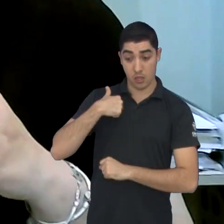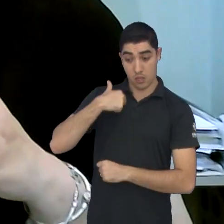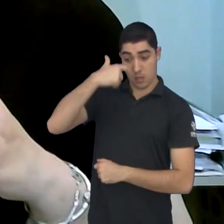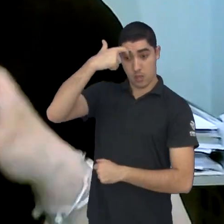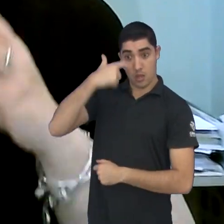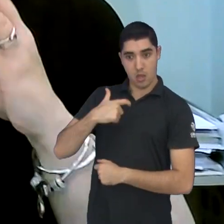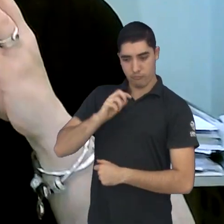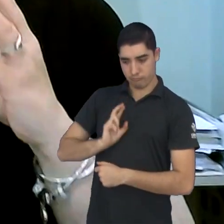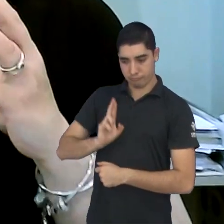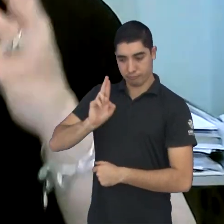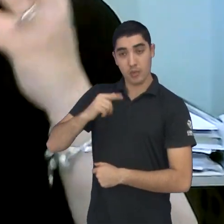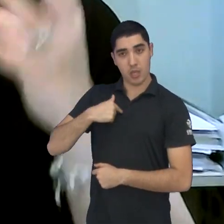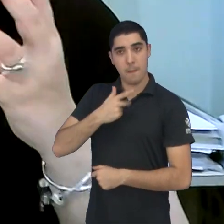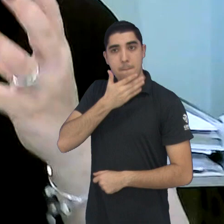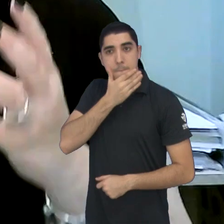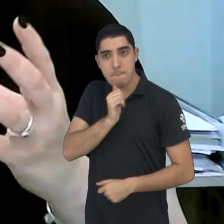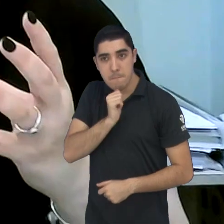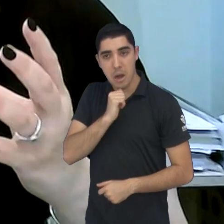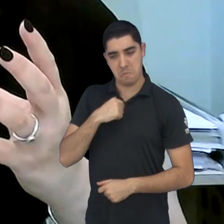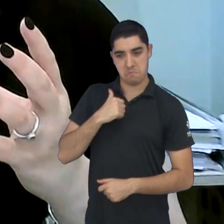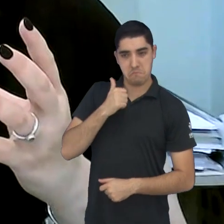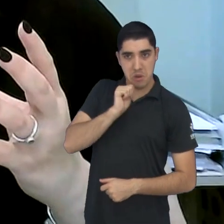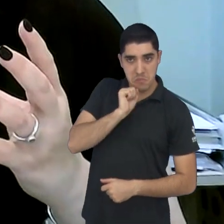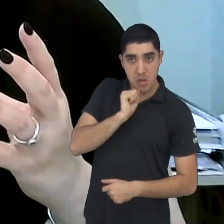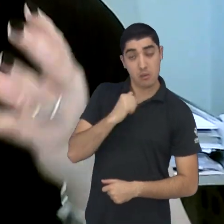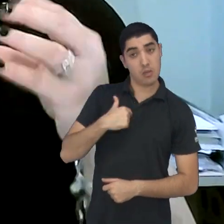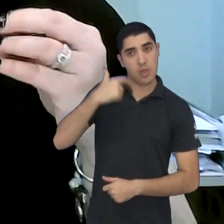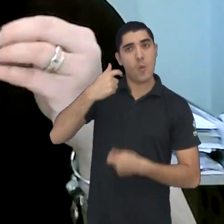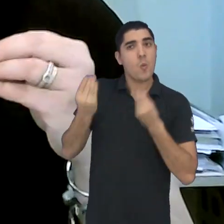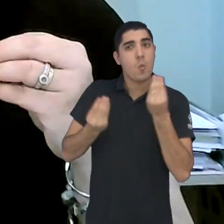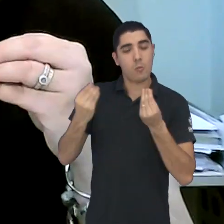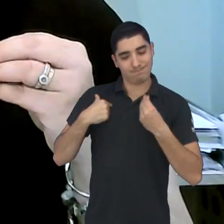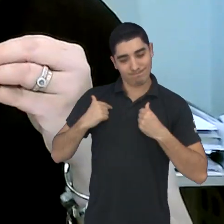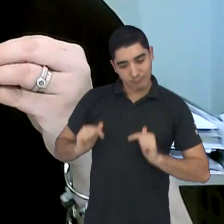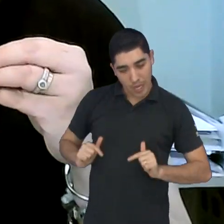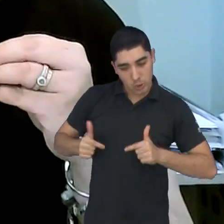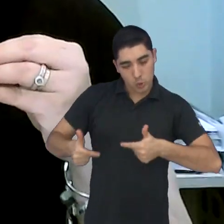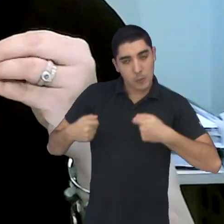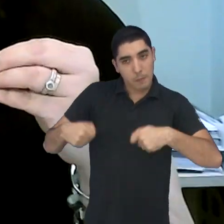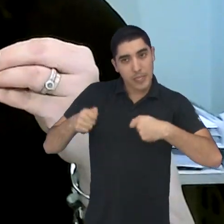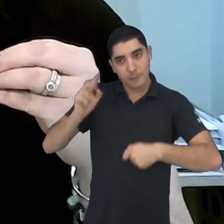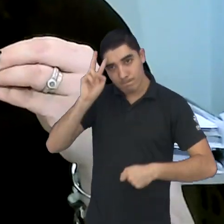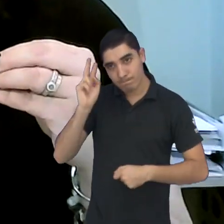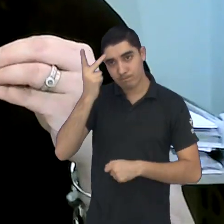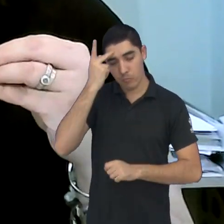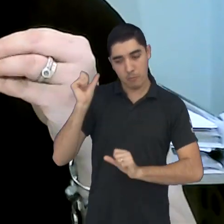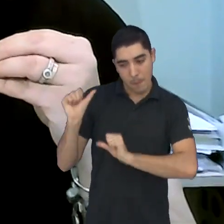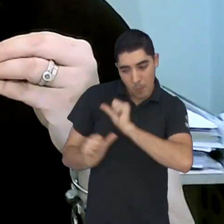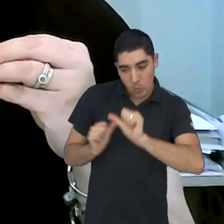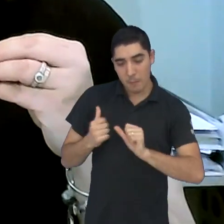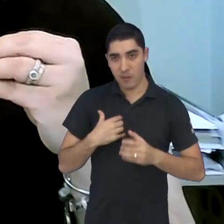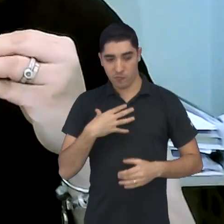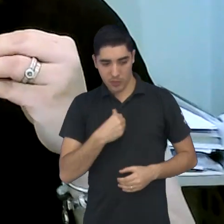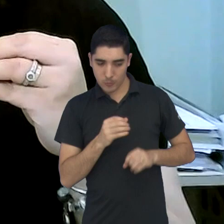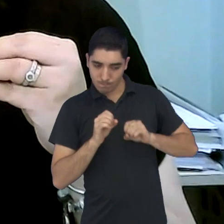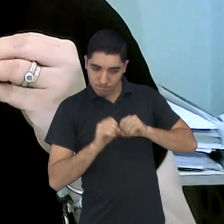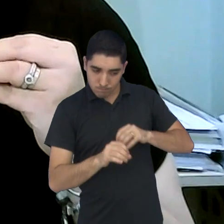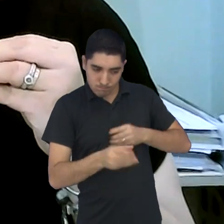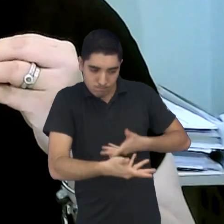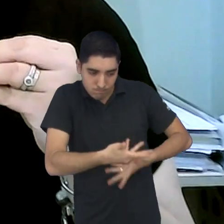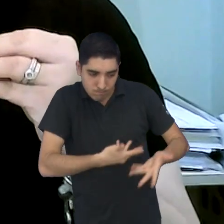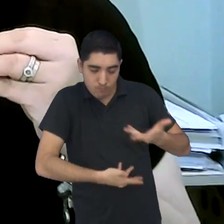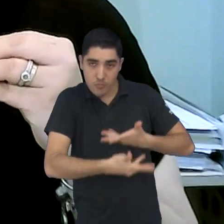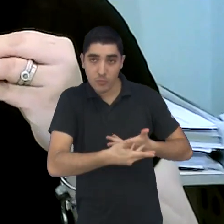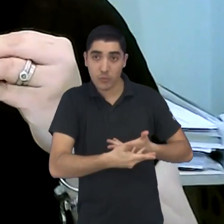posso fazer para melhorar o meu desempenho com o meu filho, não afastar